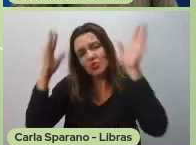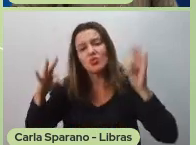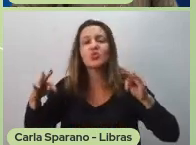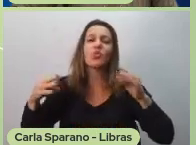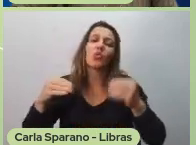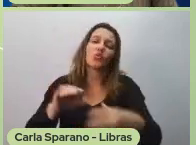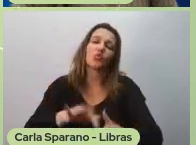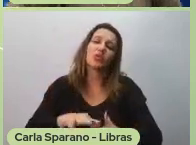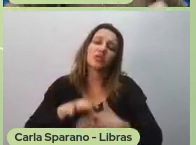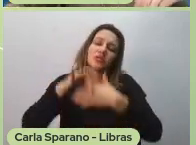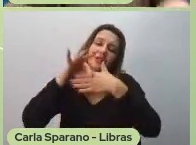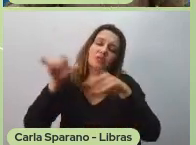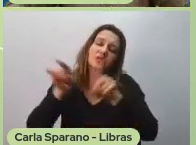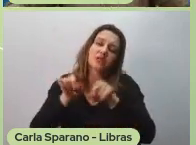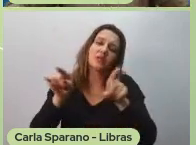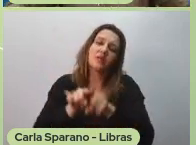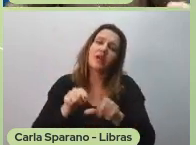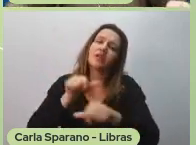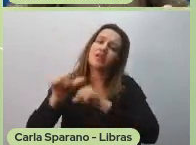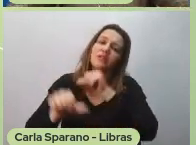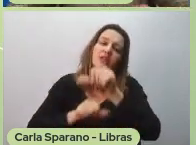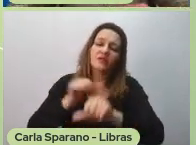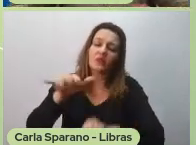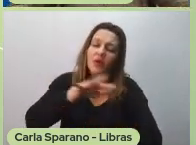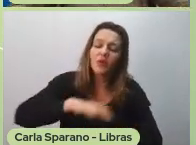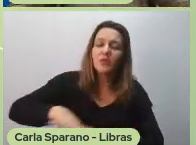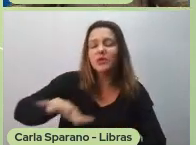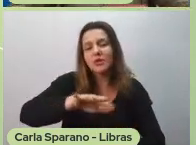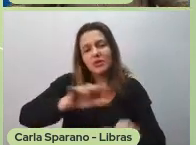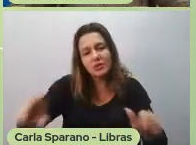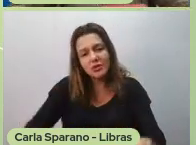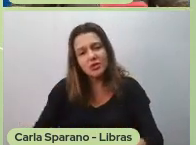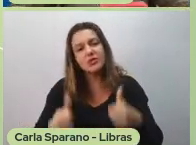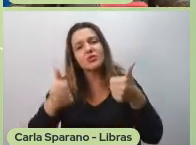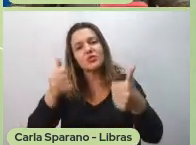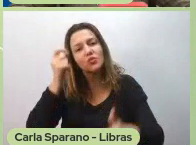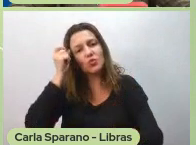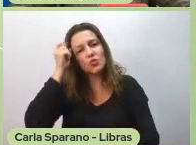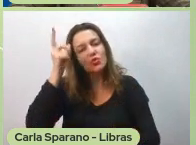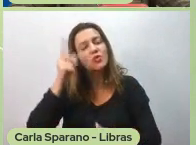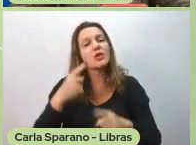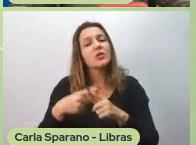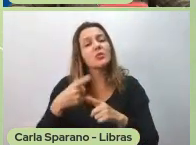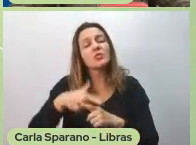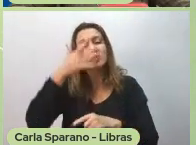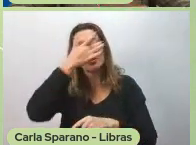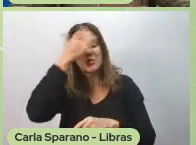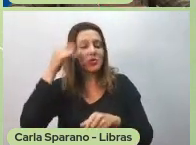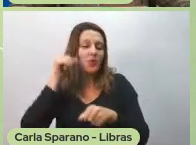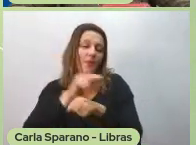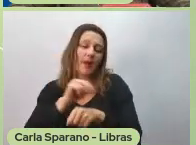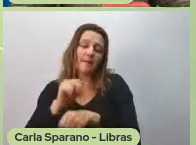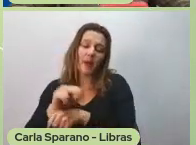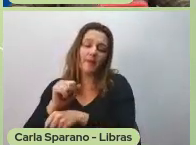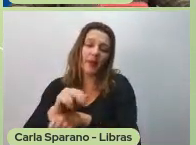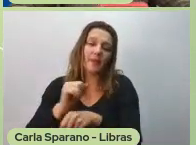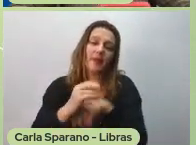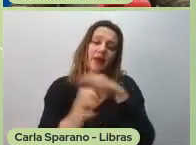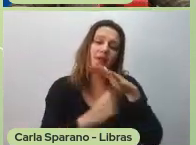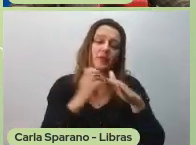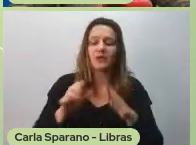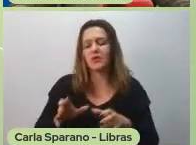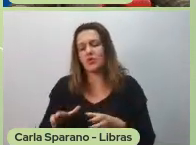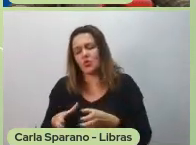e cultura, porque essas pessoas que estão entrando na empresa, que vêm desses grupos minoritários, elas não